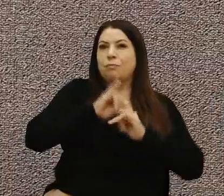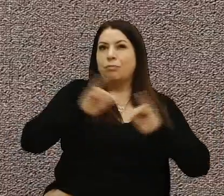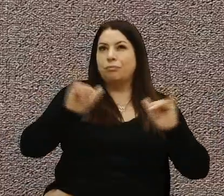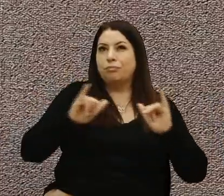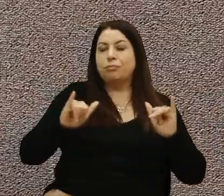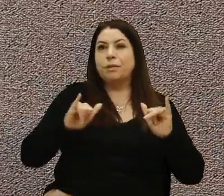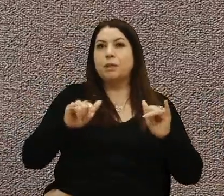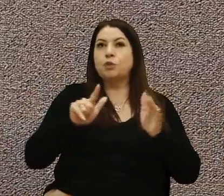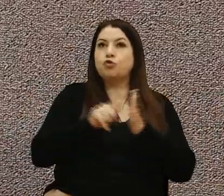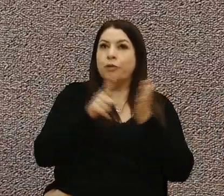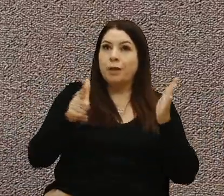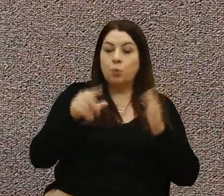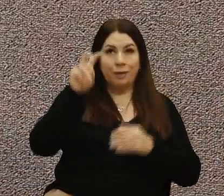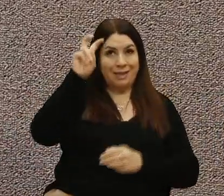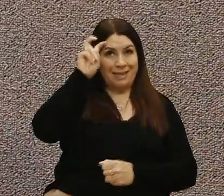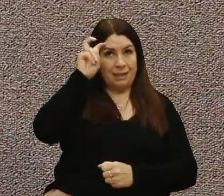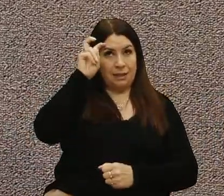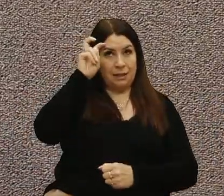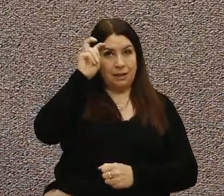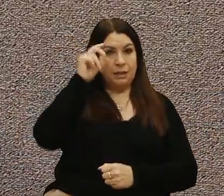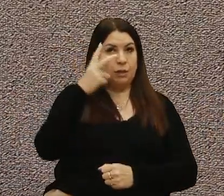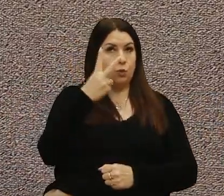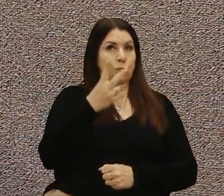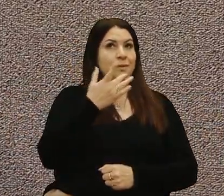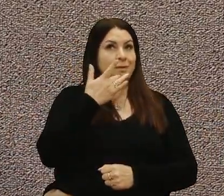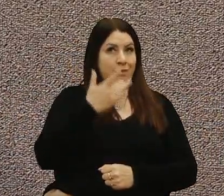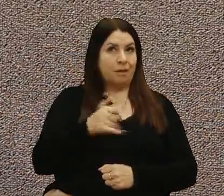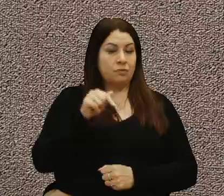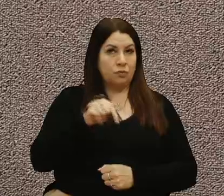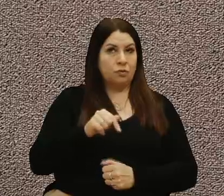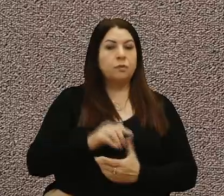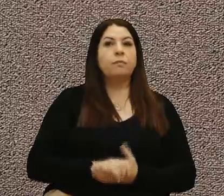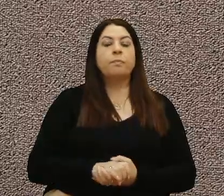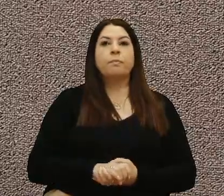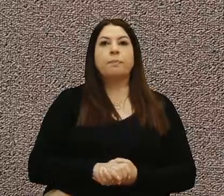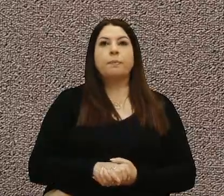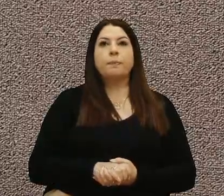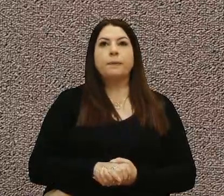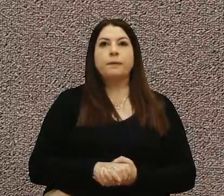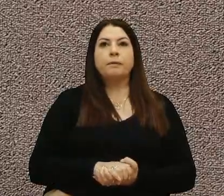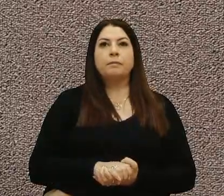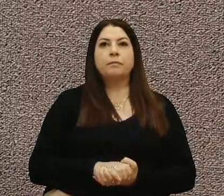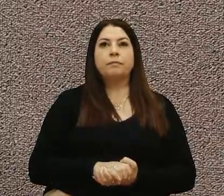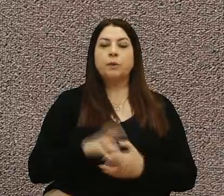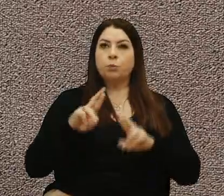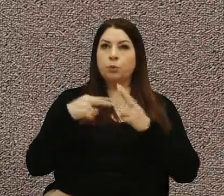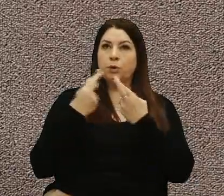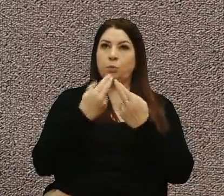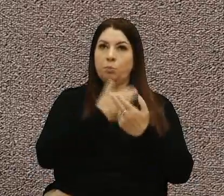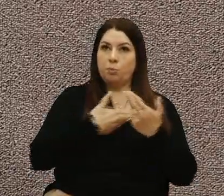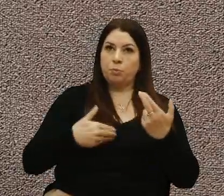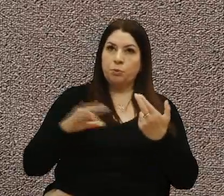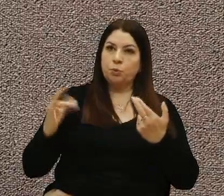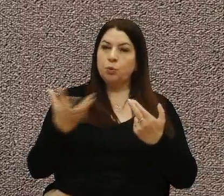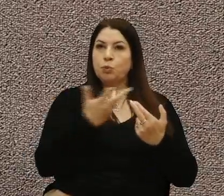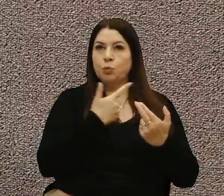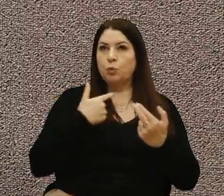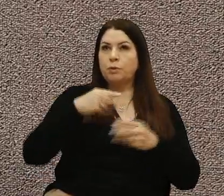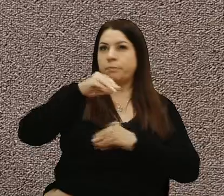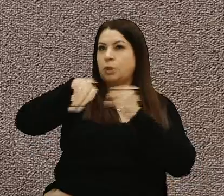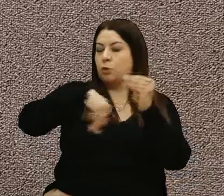divulgação no jornal. Então, quinta-feira, às 14 horas, nós teremos uma reunião pública aqui com todos os